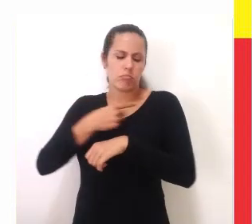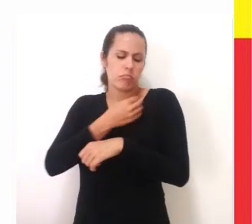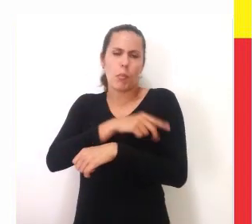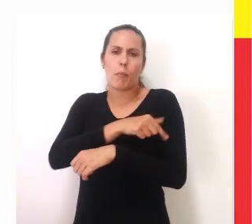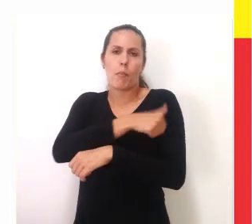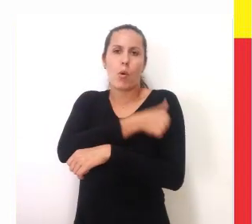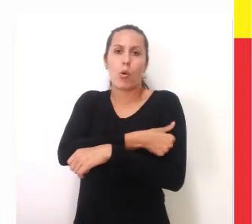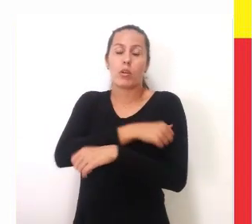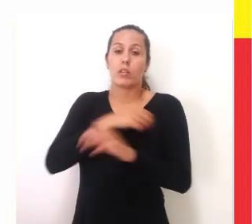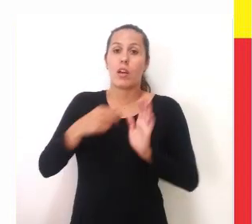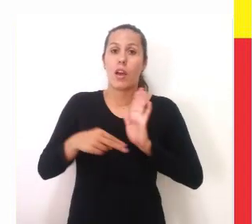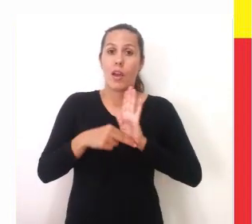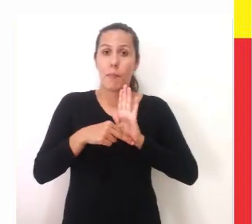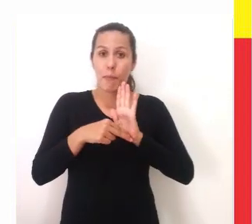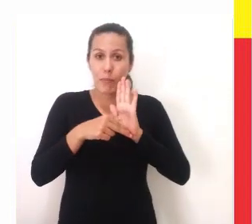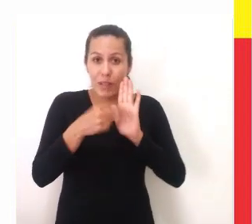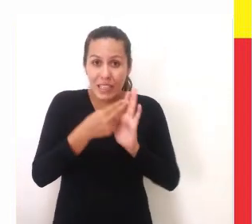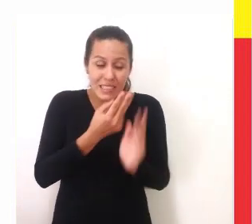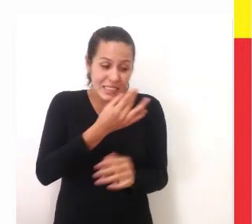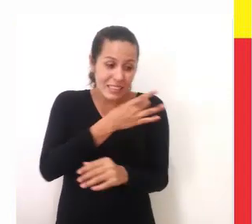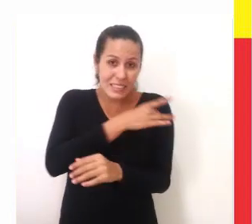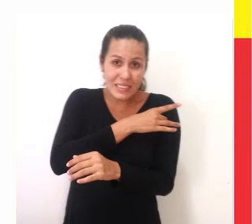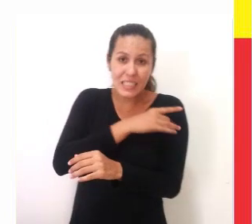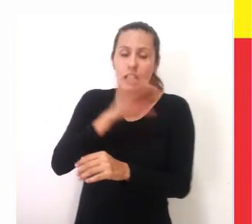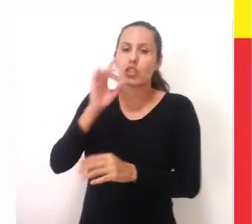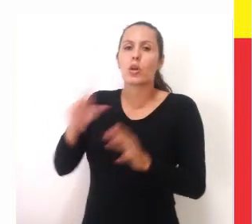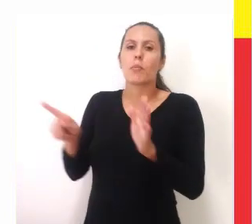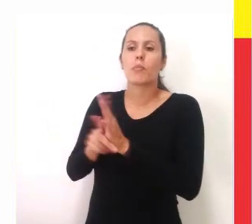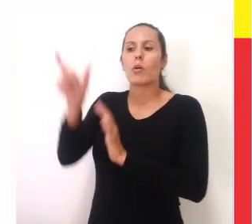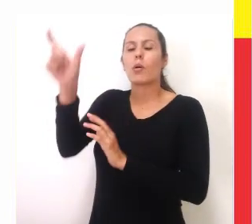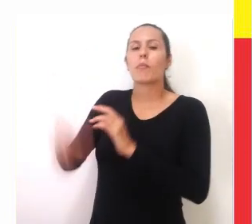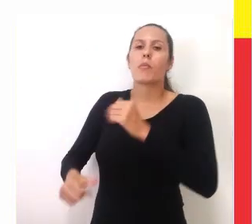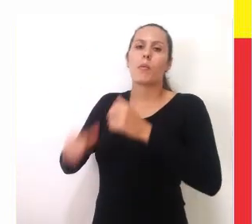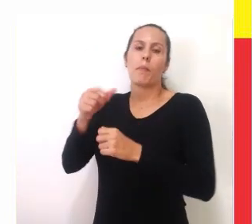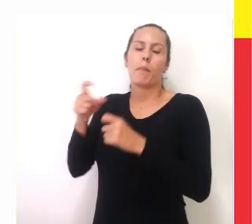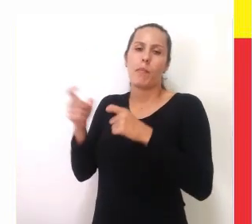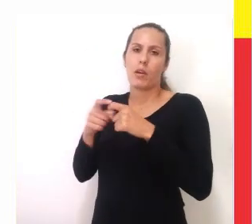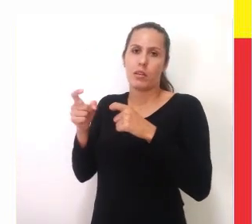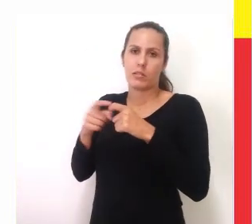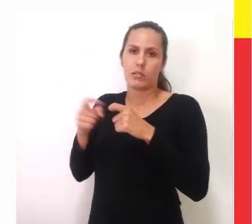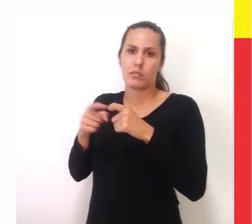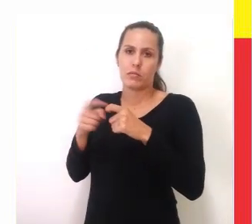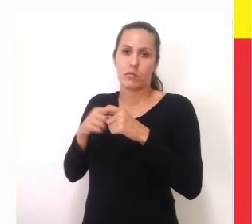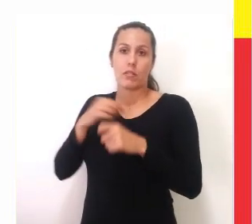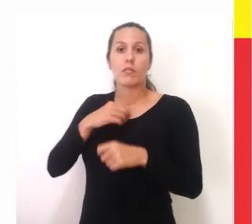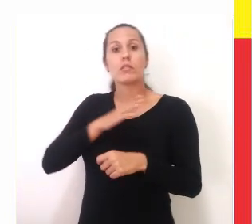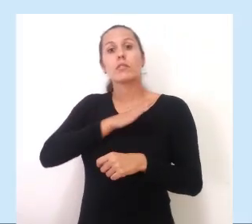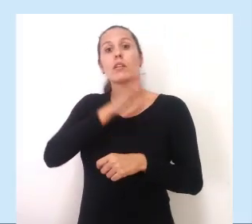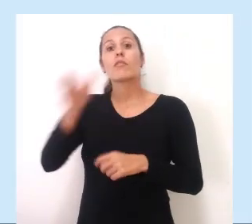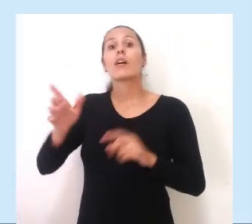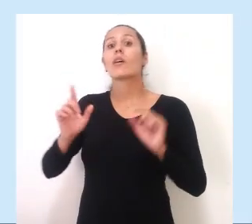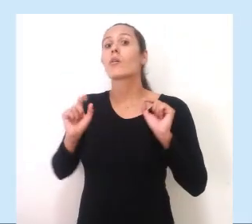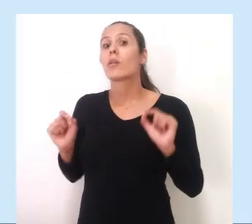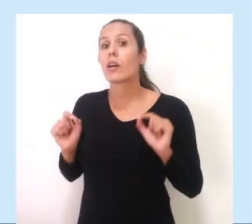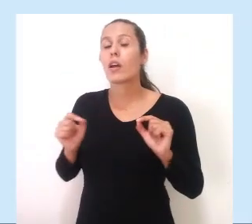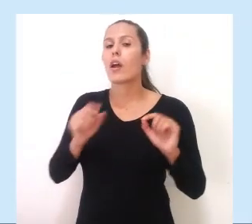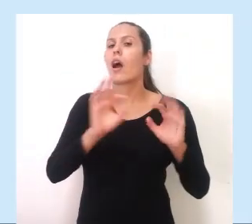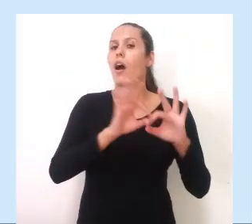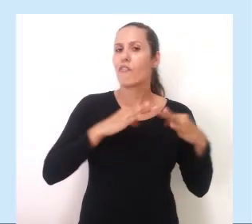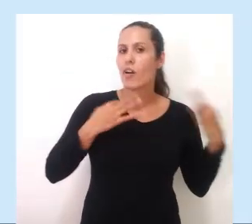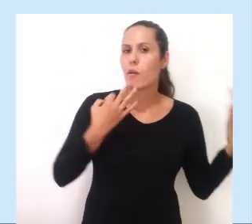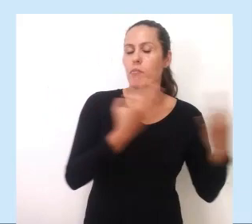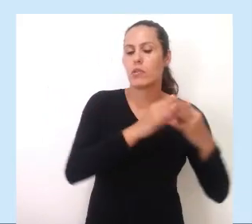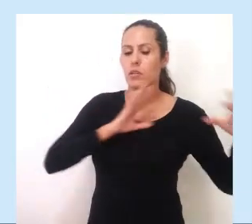colocar, já o implante não, ok? Só pode ser aplicado pelo médico. E você vai para o médico